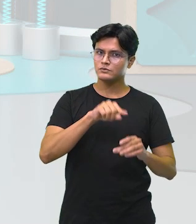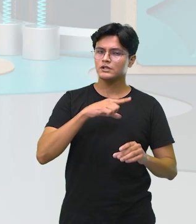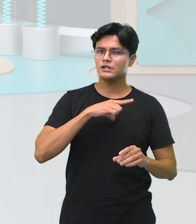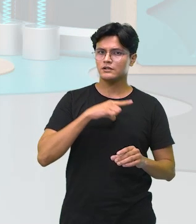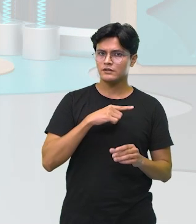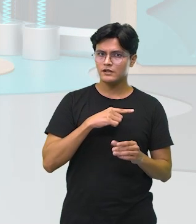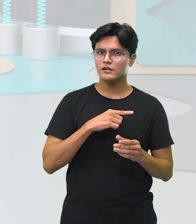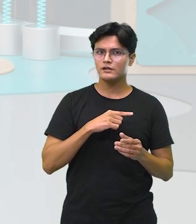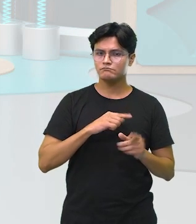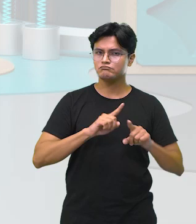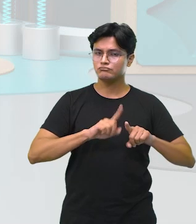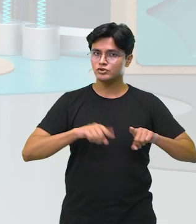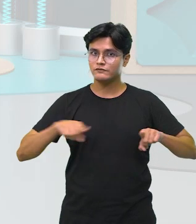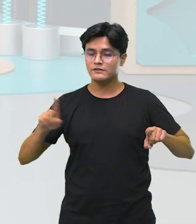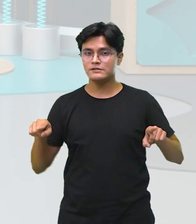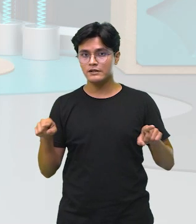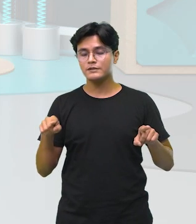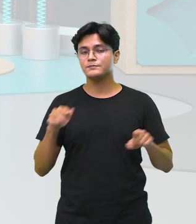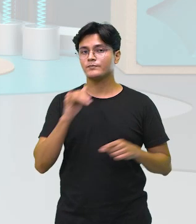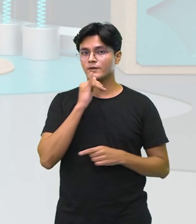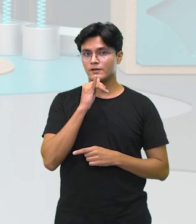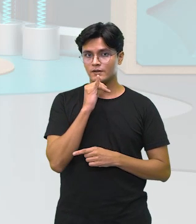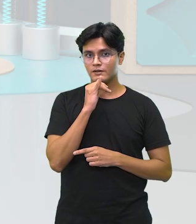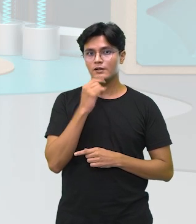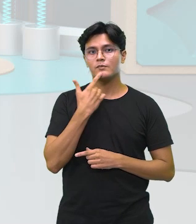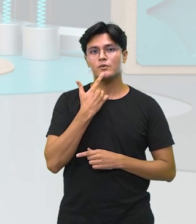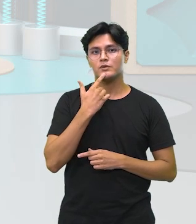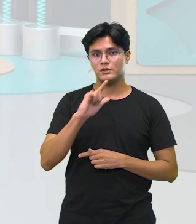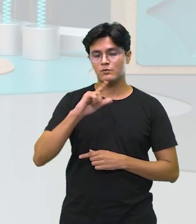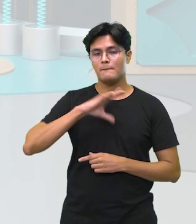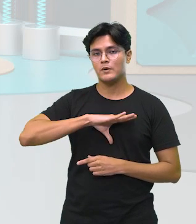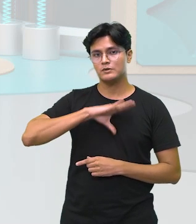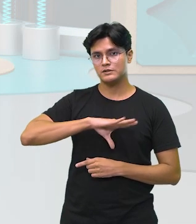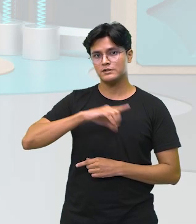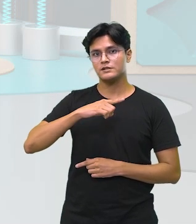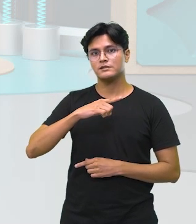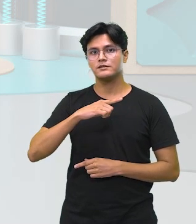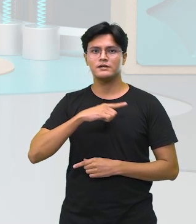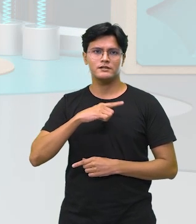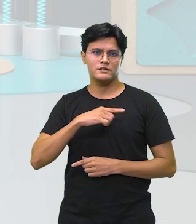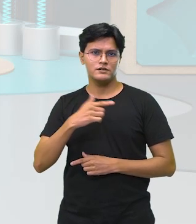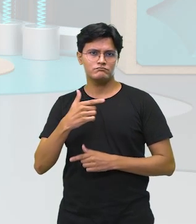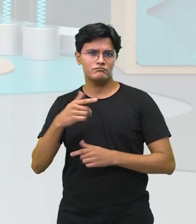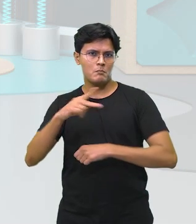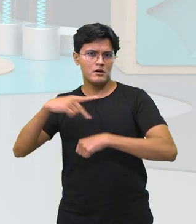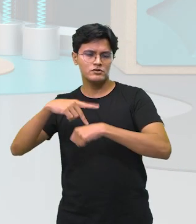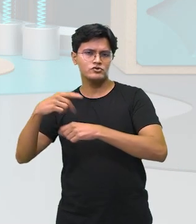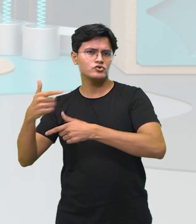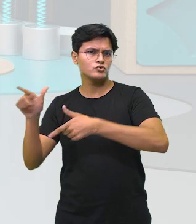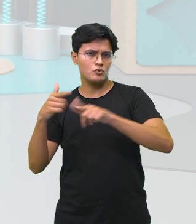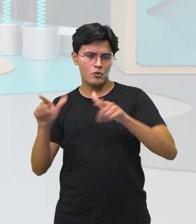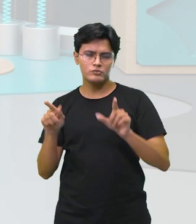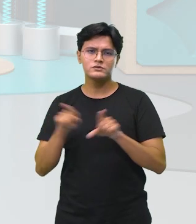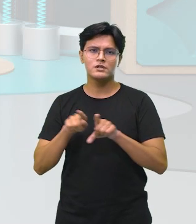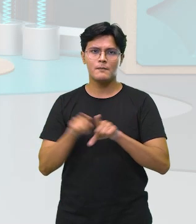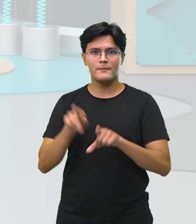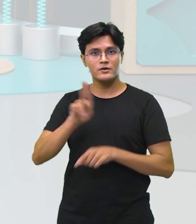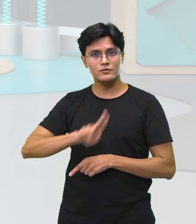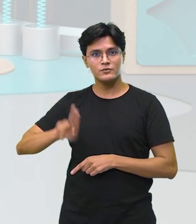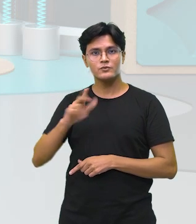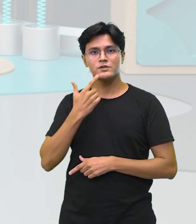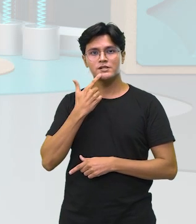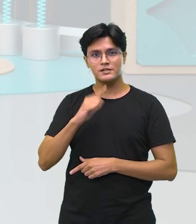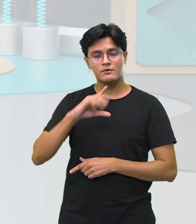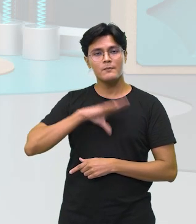exemplo a língua p portuguesa né Nós nós temos outros países que falam a língua portuguesa mas é diferente do que nós